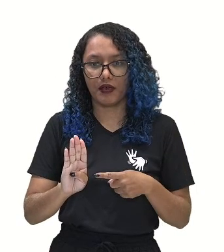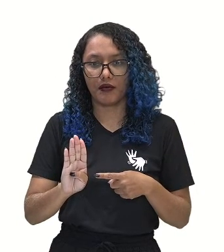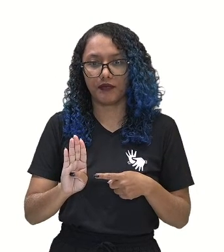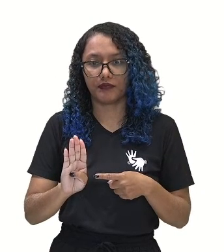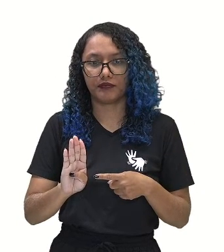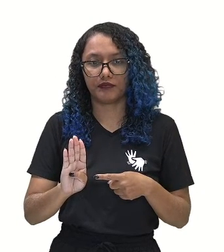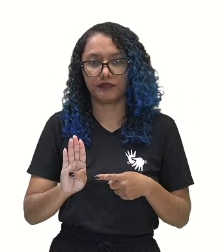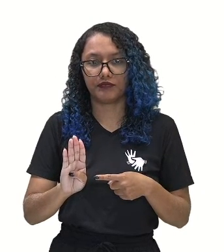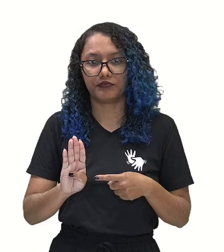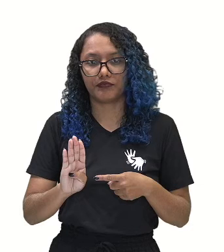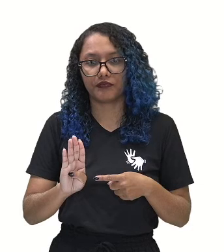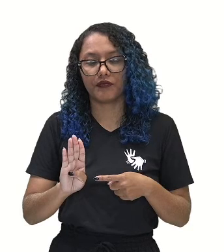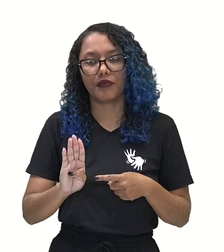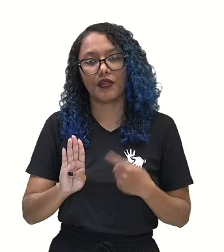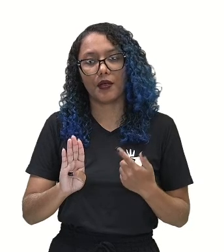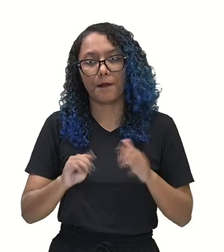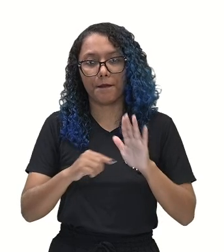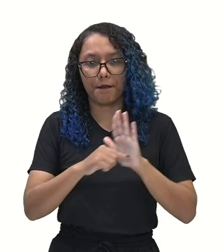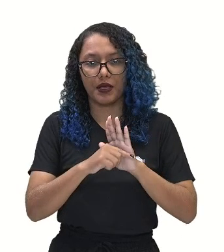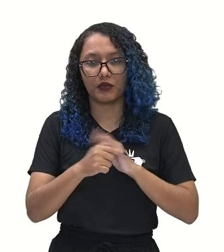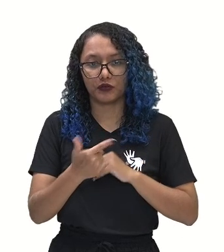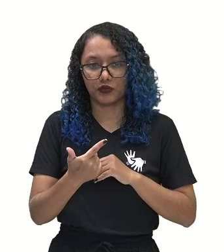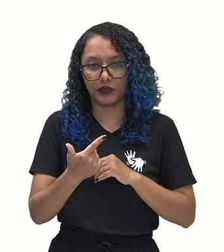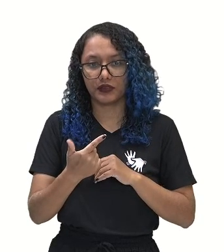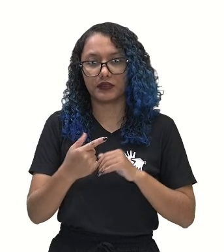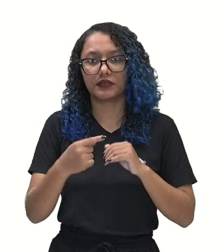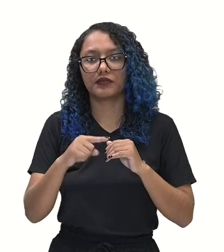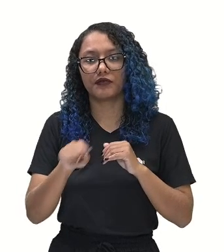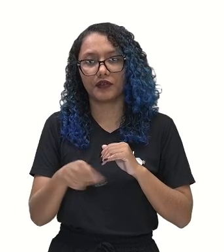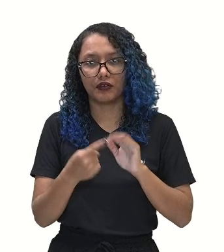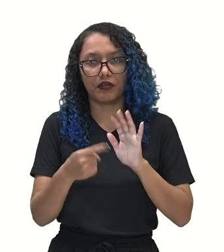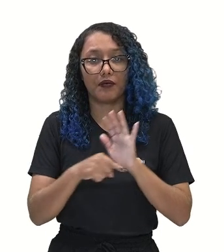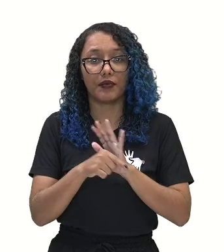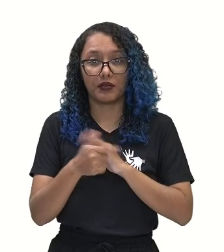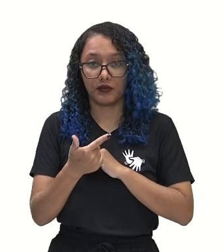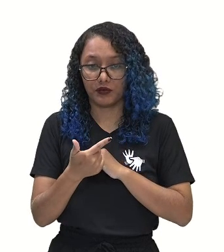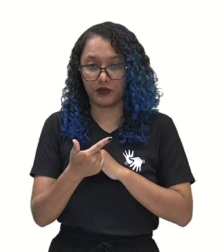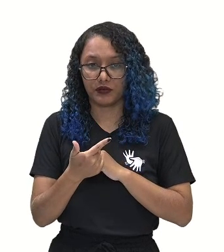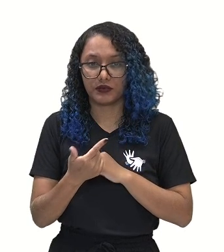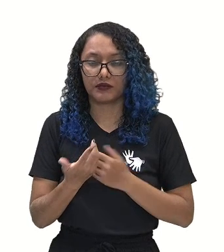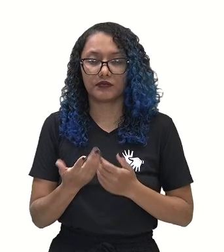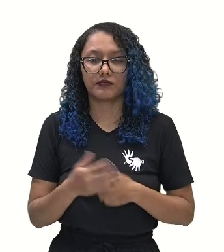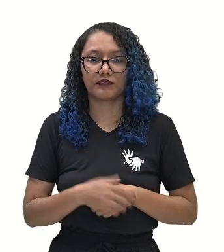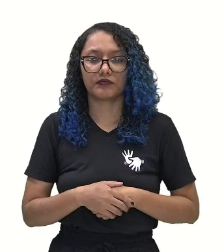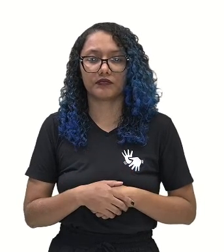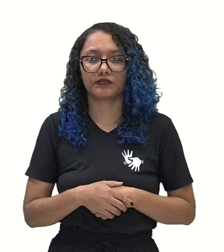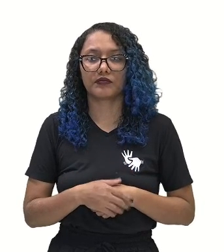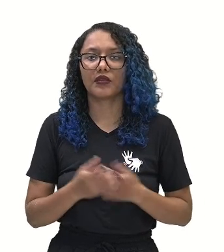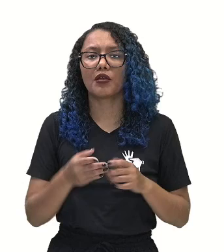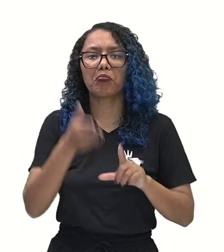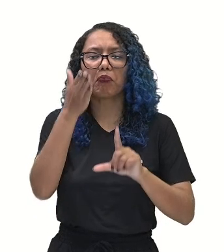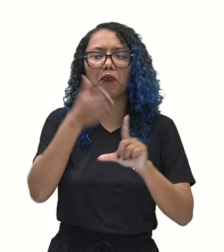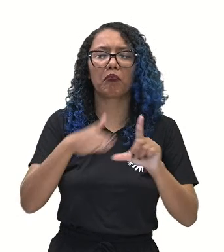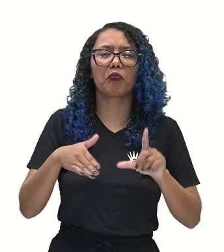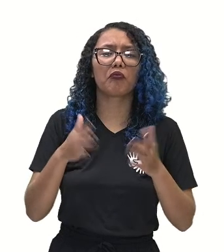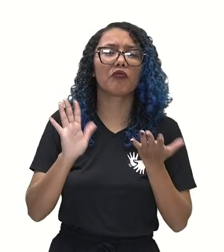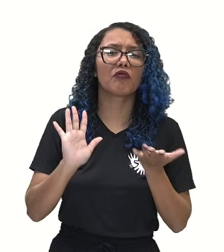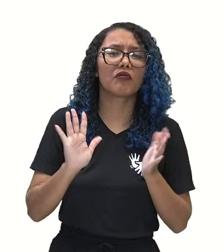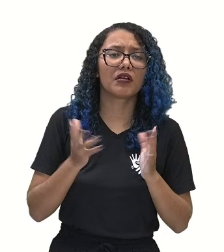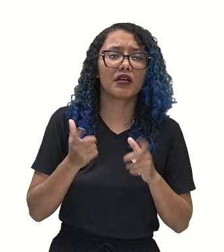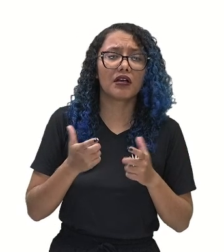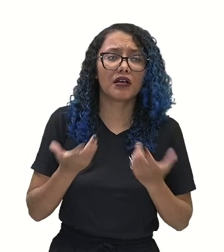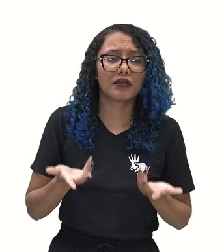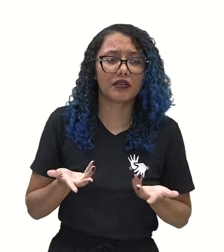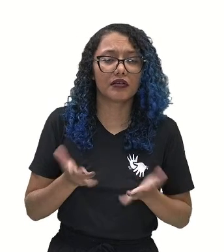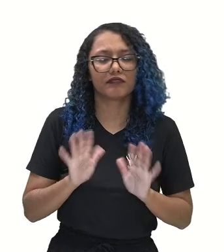coordenadas -2 e -2. Professor, cadê o plano cartesiano? Não precisa, pessoal,